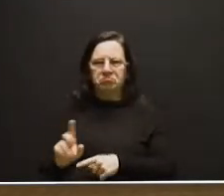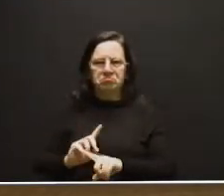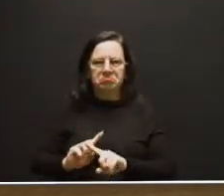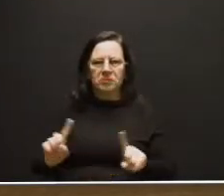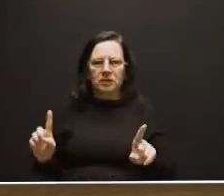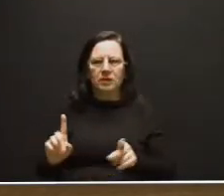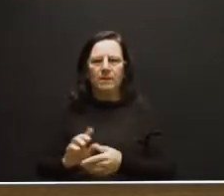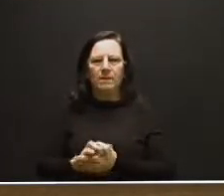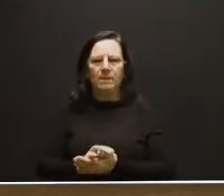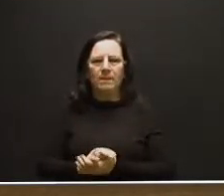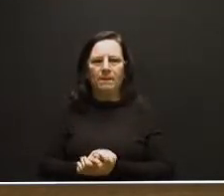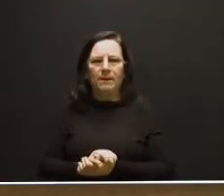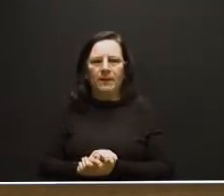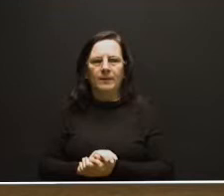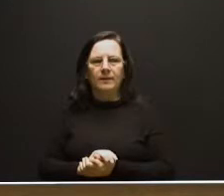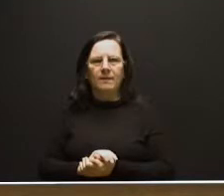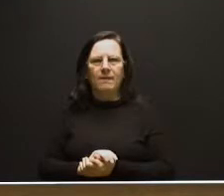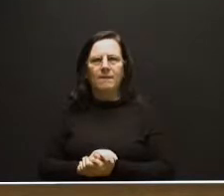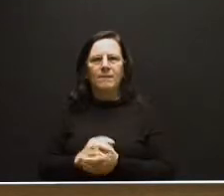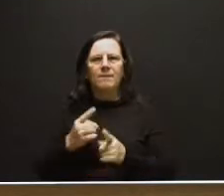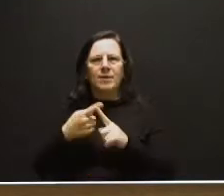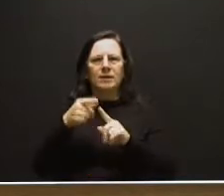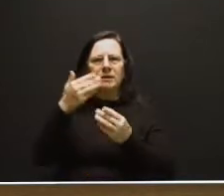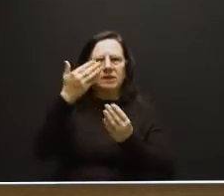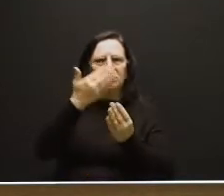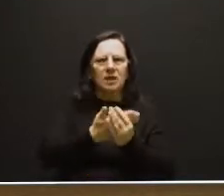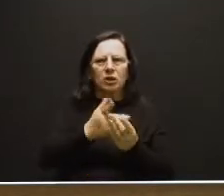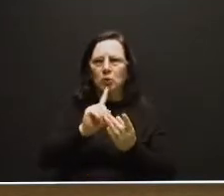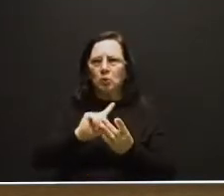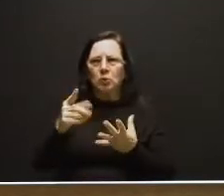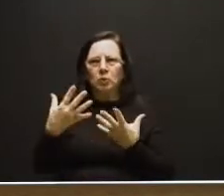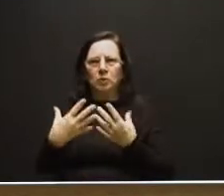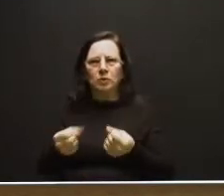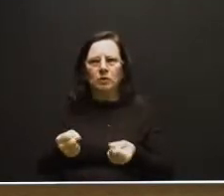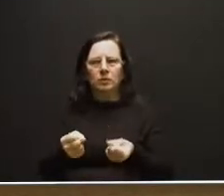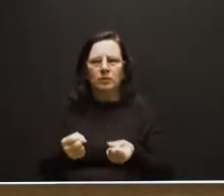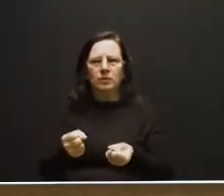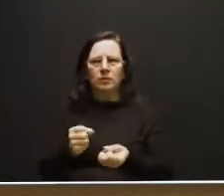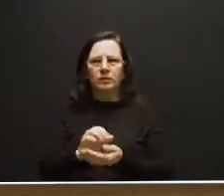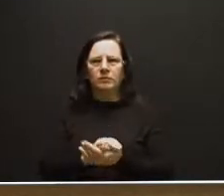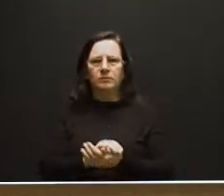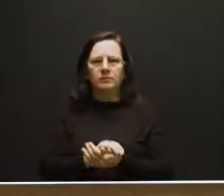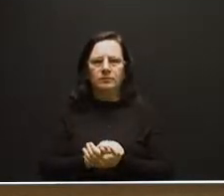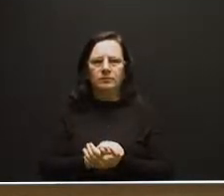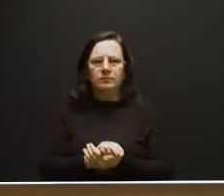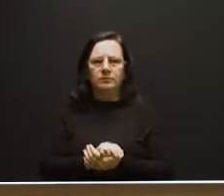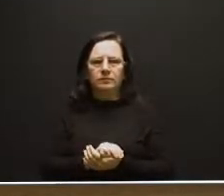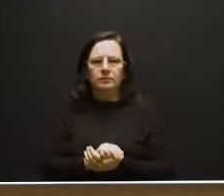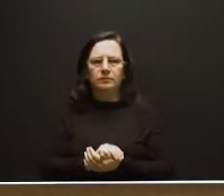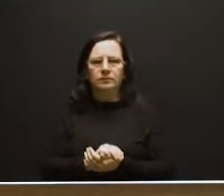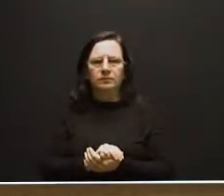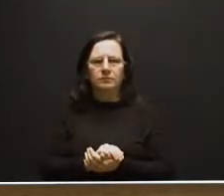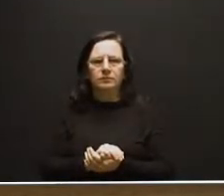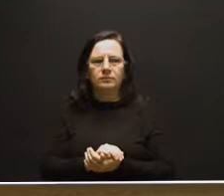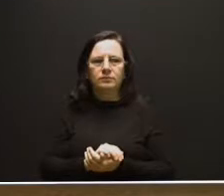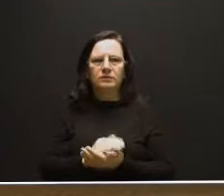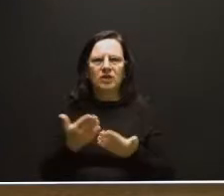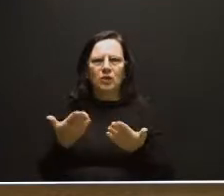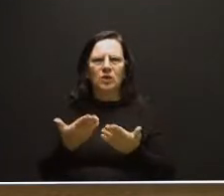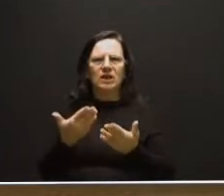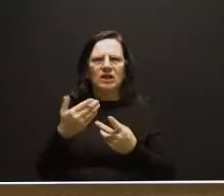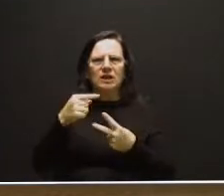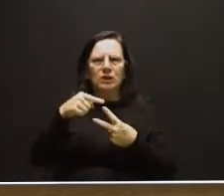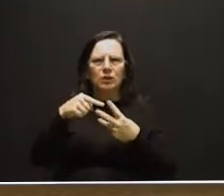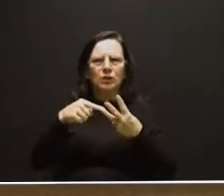tomar em consideração mas essa passa e não era nem para ter assumido no início agora e t3